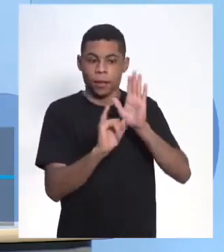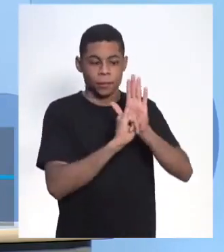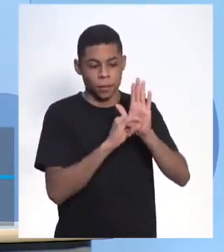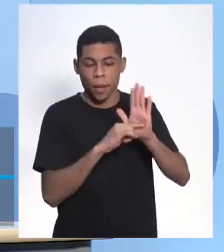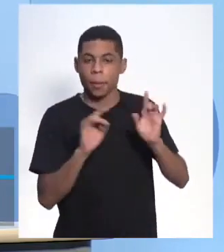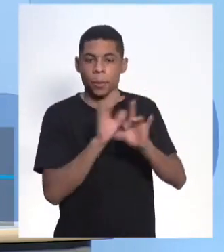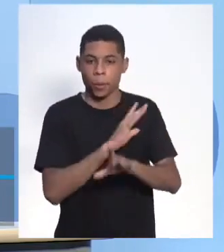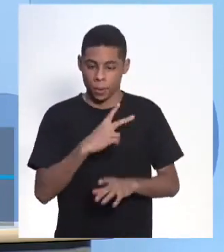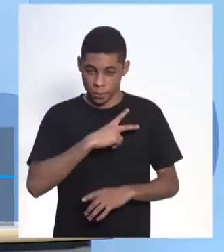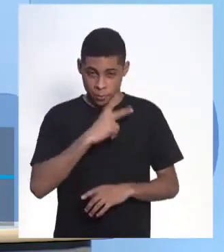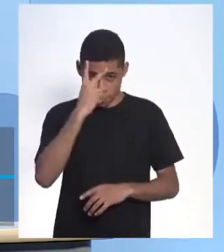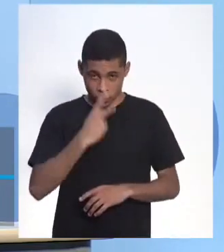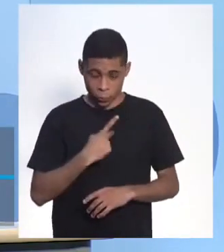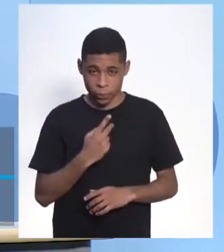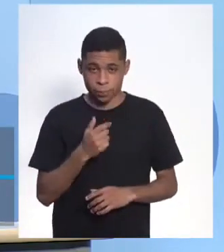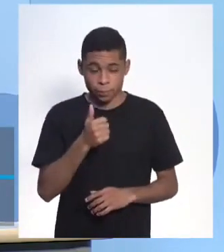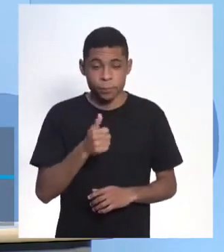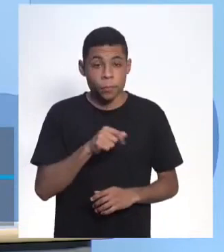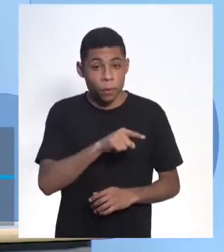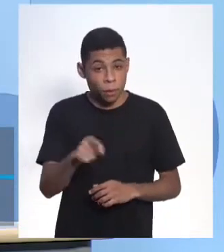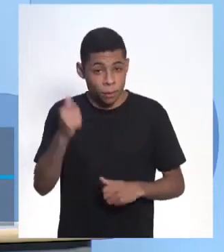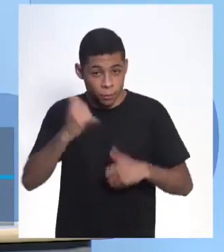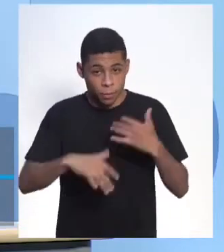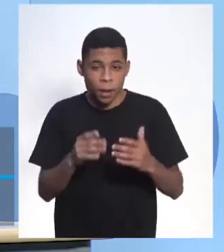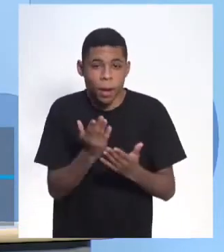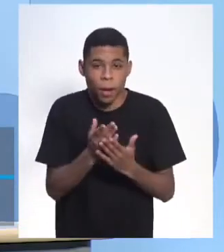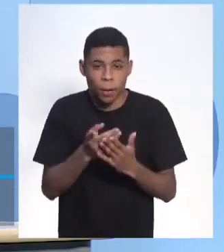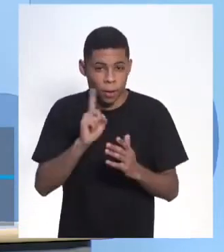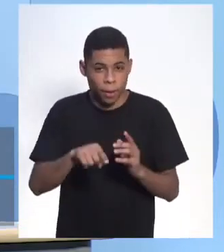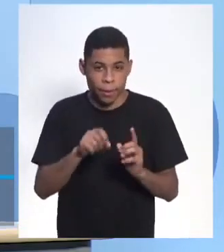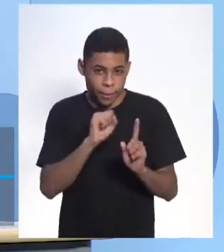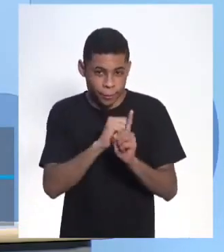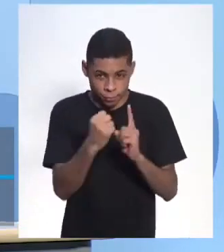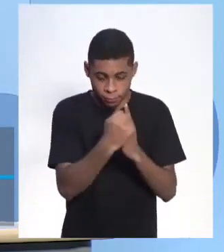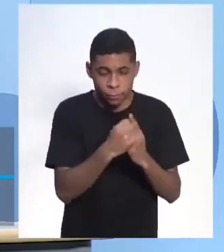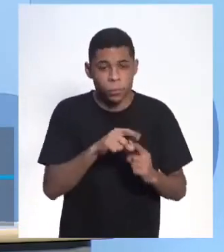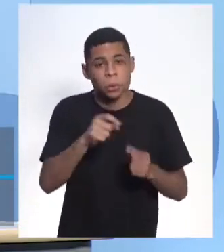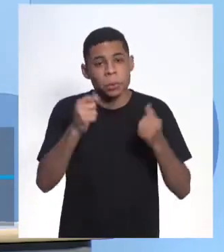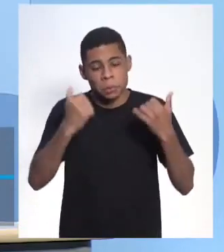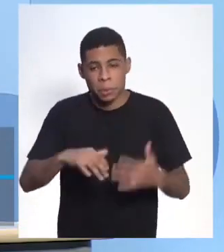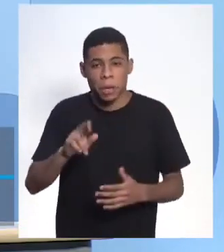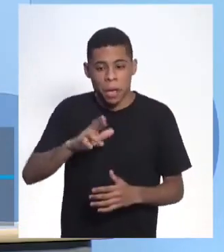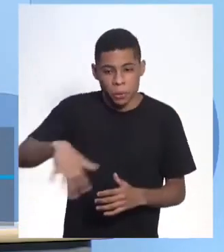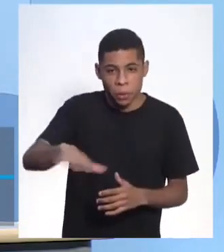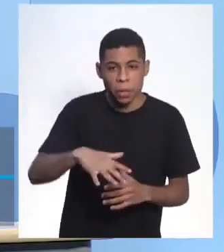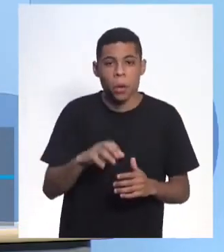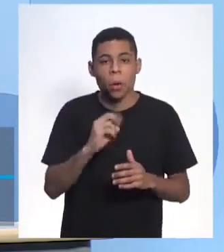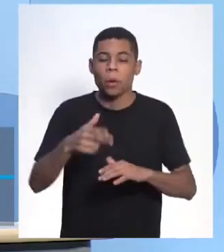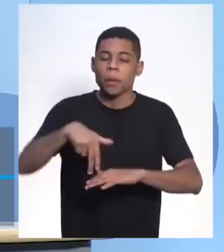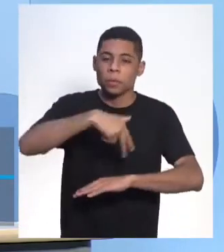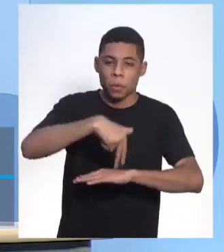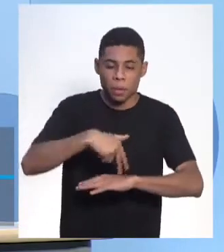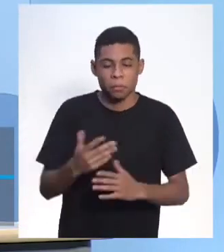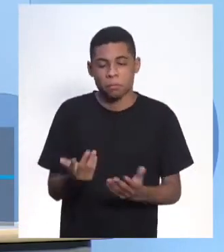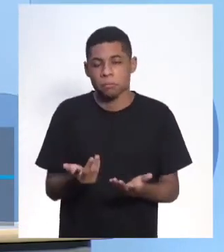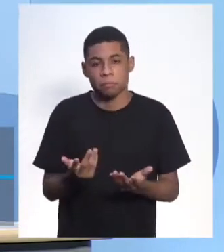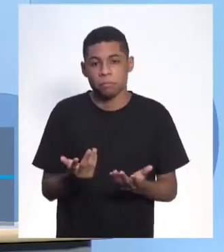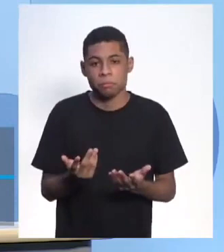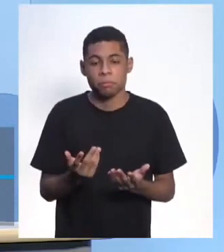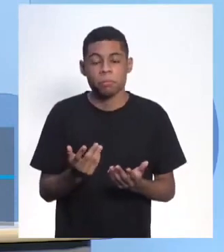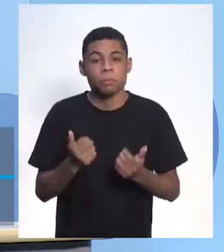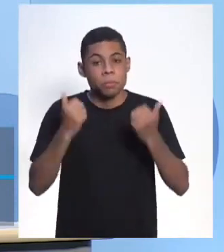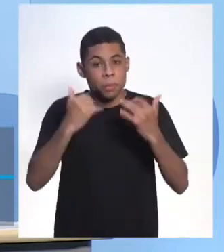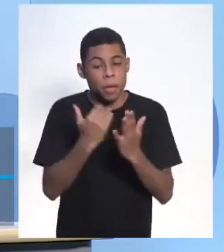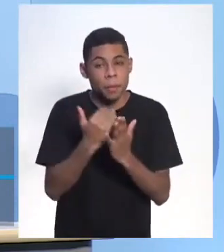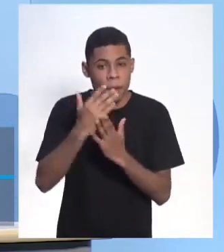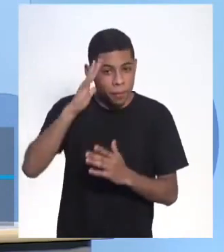identidade particular. E já que a gente está aqui numa aula de sociologia, a gente pode falar de uma identidade regional, de uma identidade nacional e, puxando um